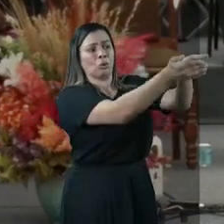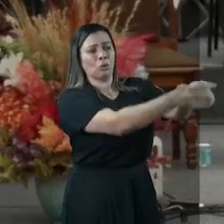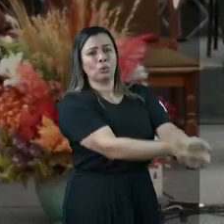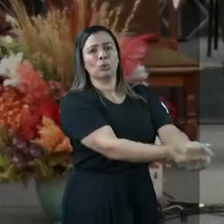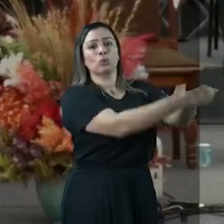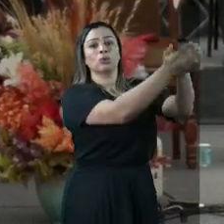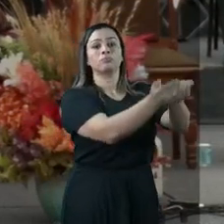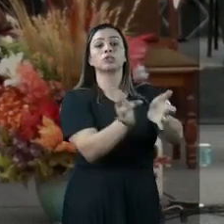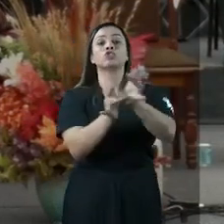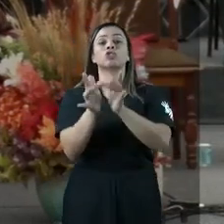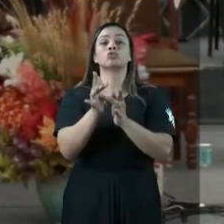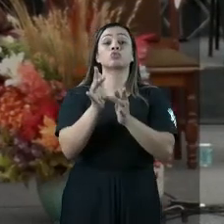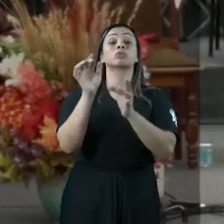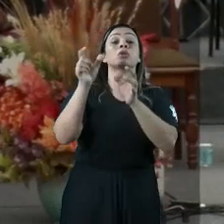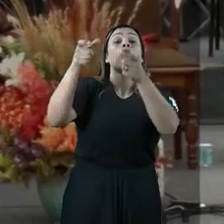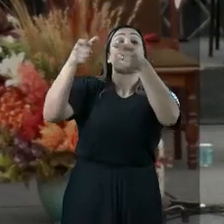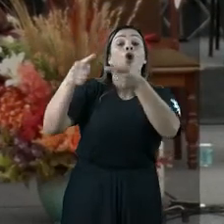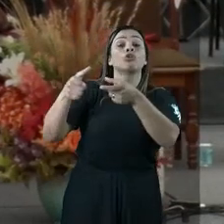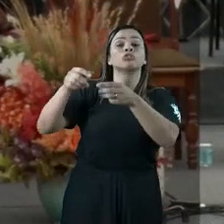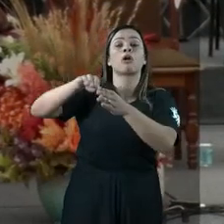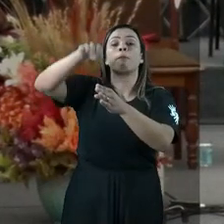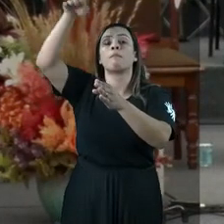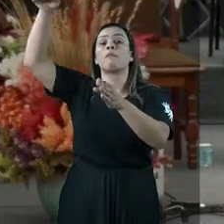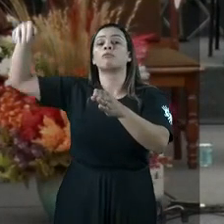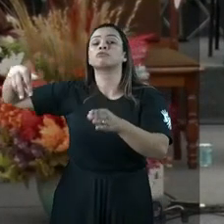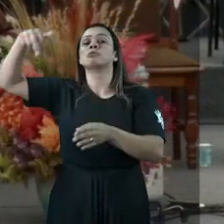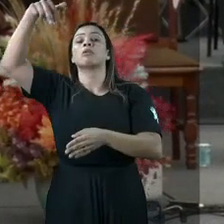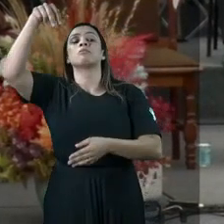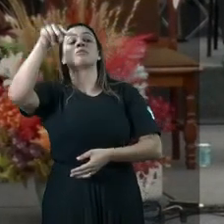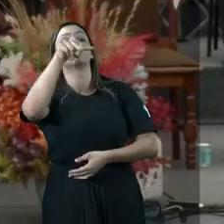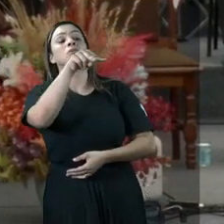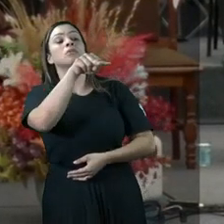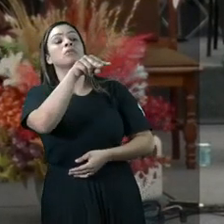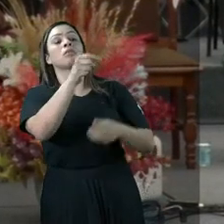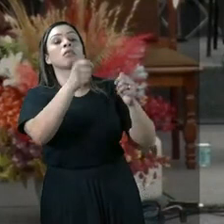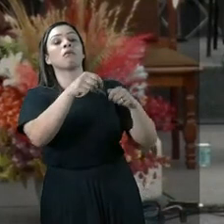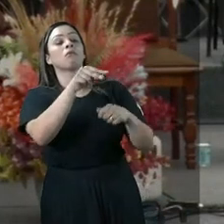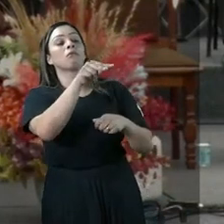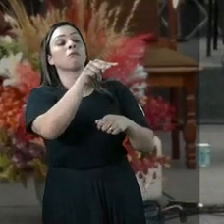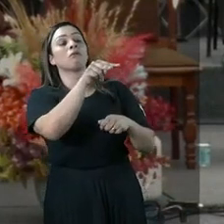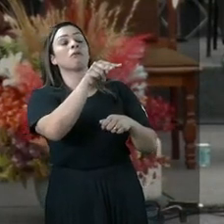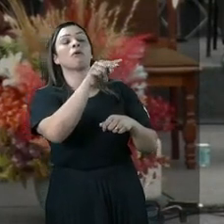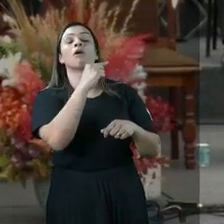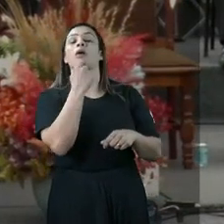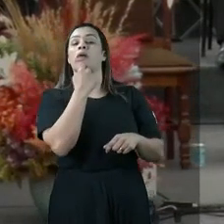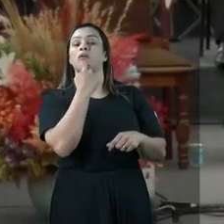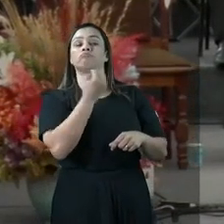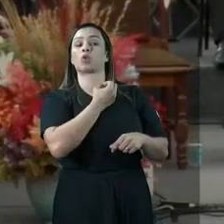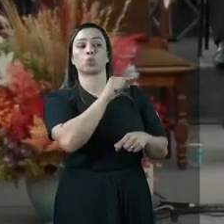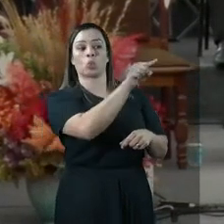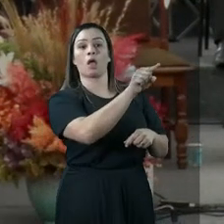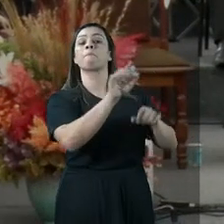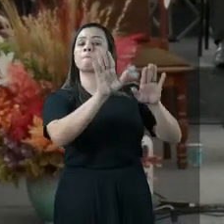escuta a aflição dos discípulos e diz: não fui como fui na primeira vez, mas vou entrar na água para mostrar que o Rei da